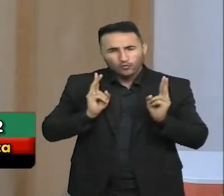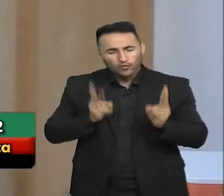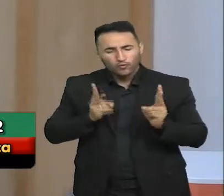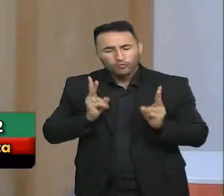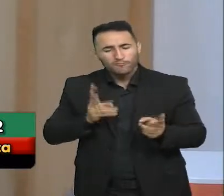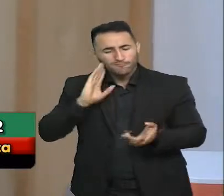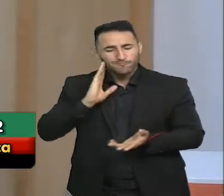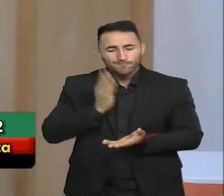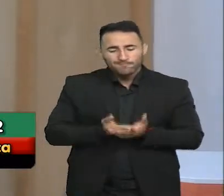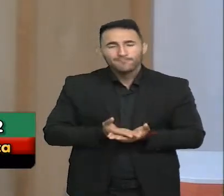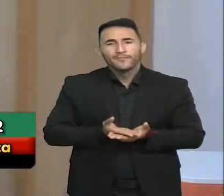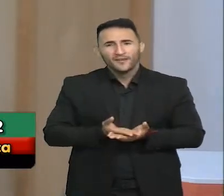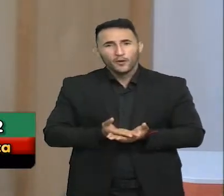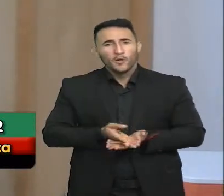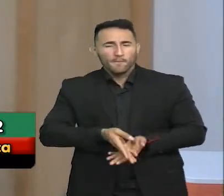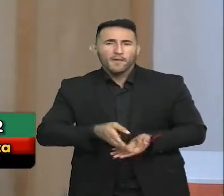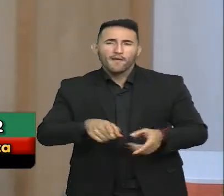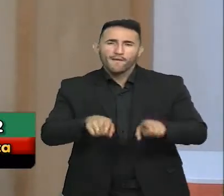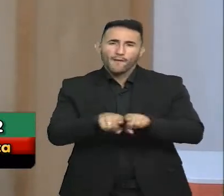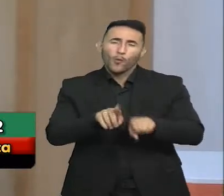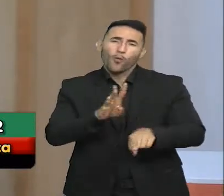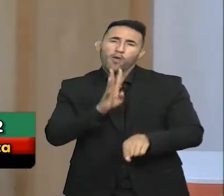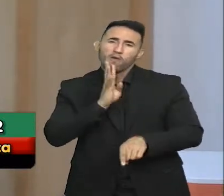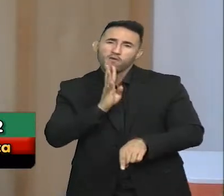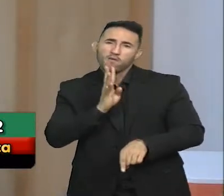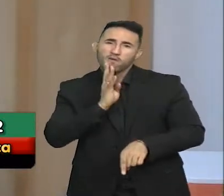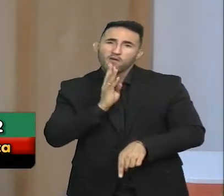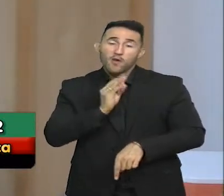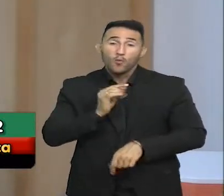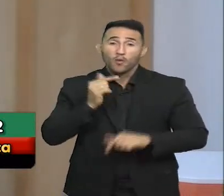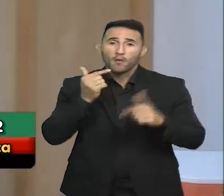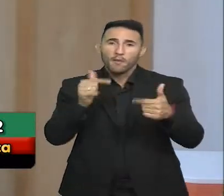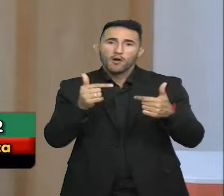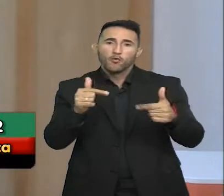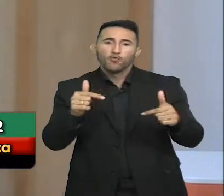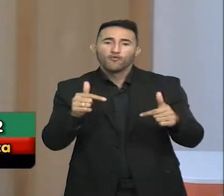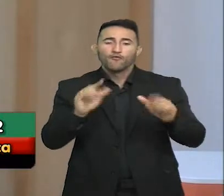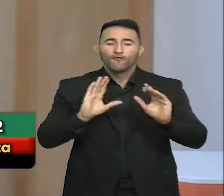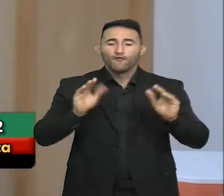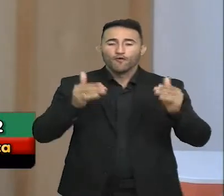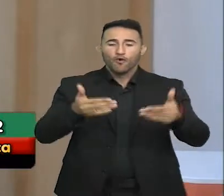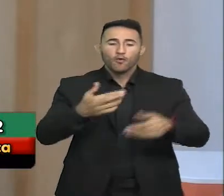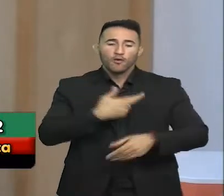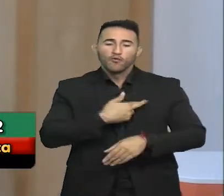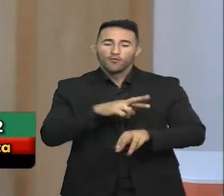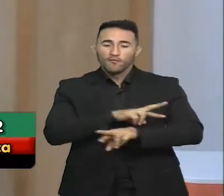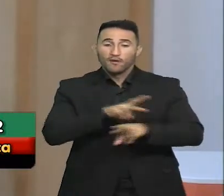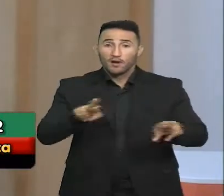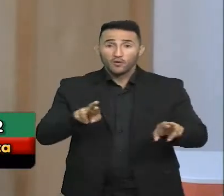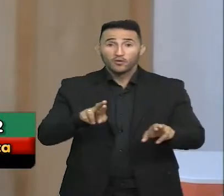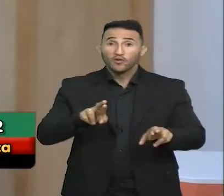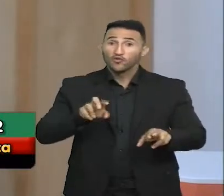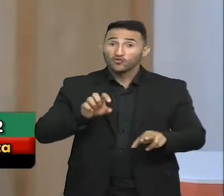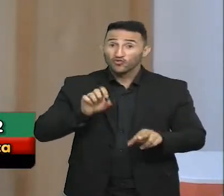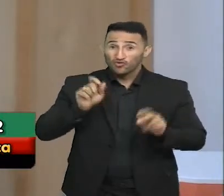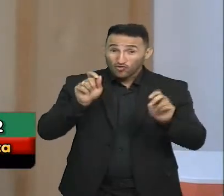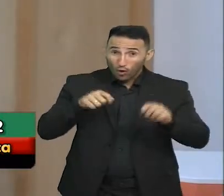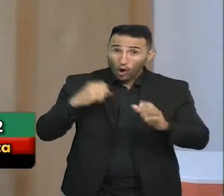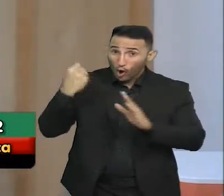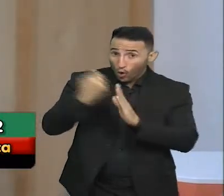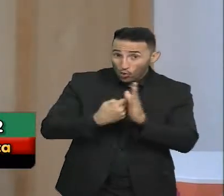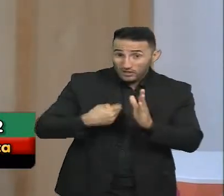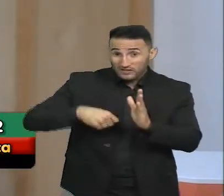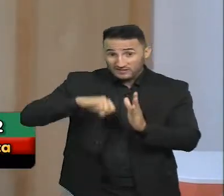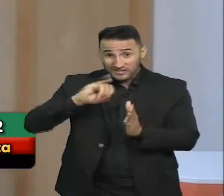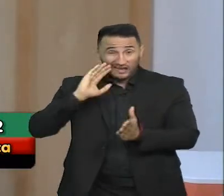aguerridos e conheçam o trabalho do Fórum Interreligioso. Como eu falei, só se luta pelo que se ama, só se ama aquilo